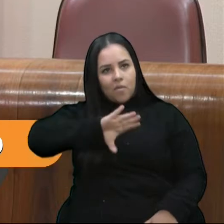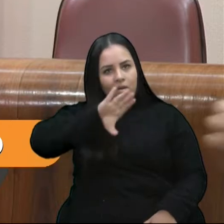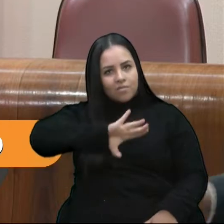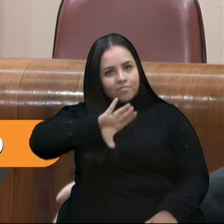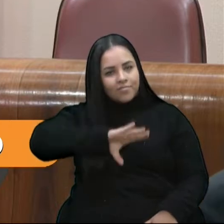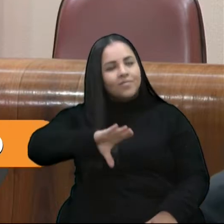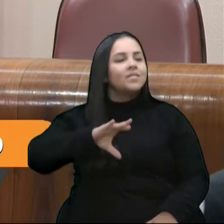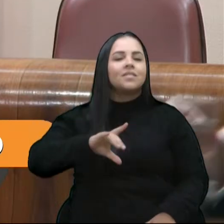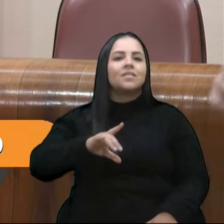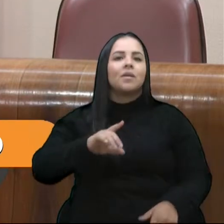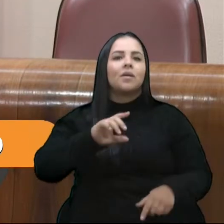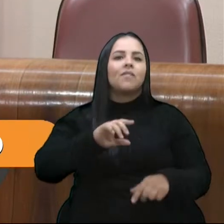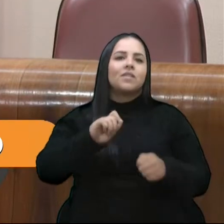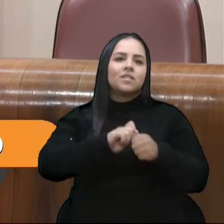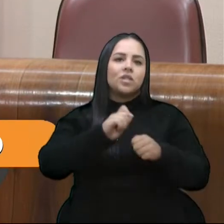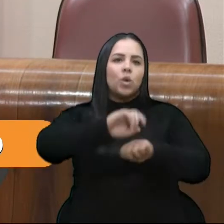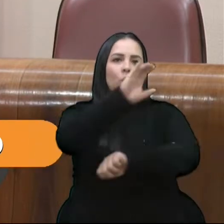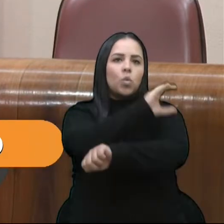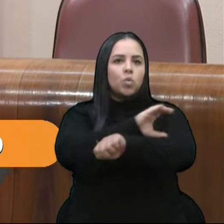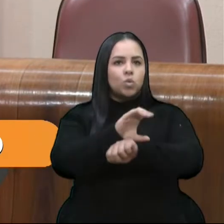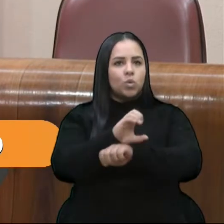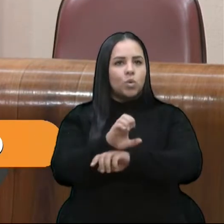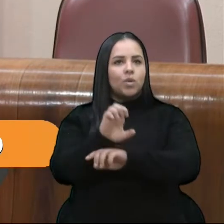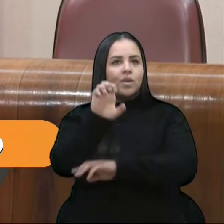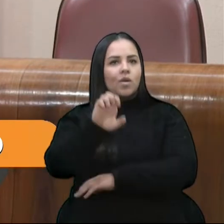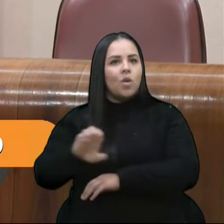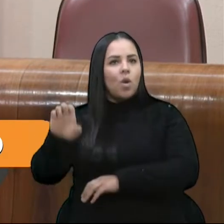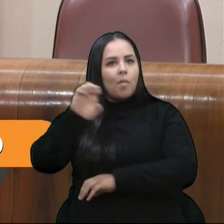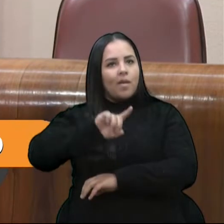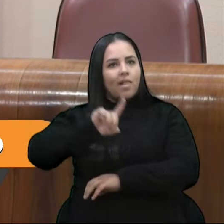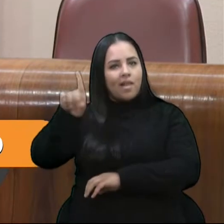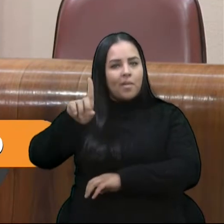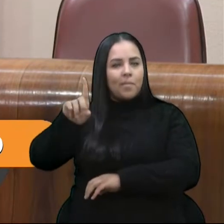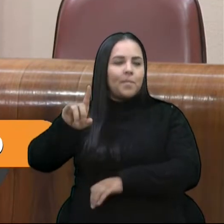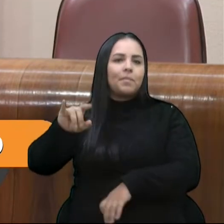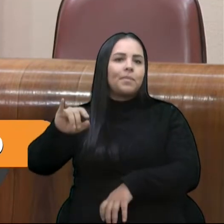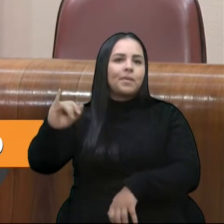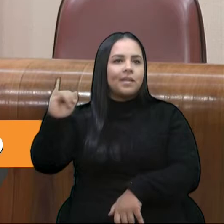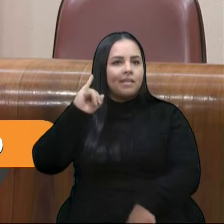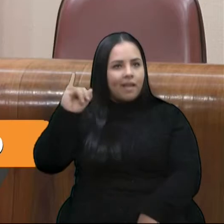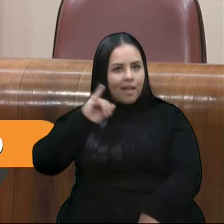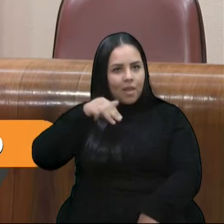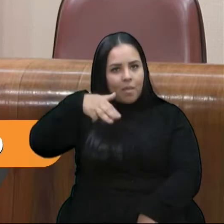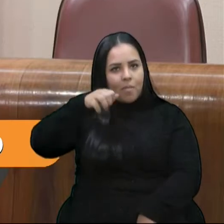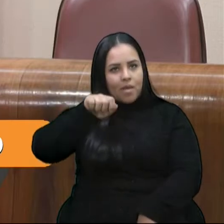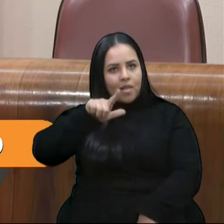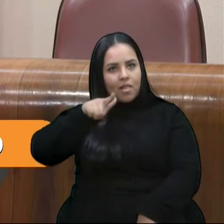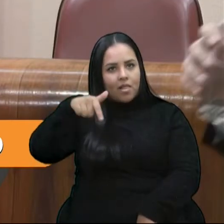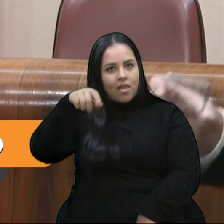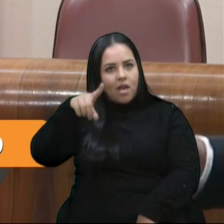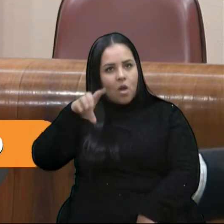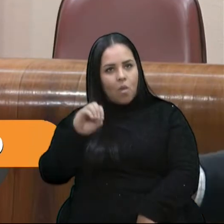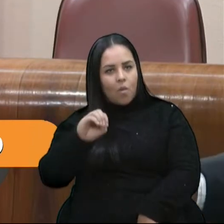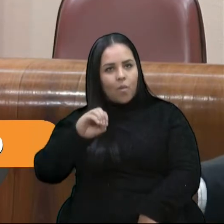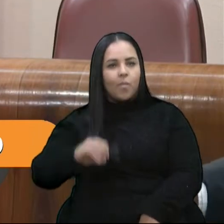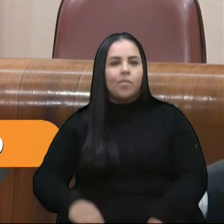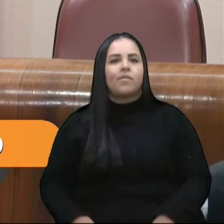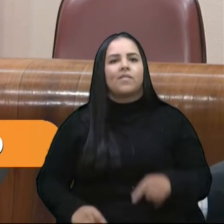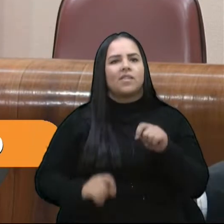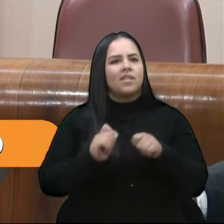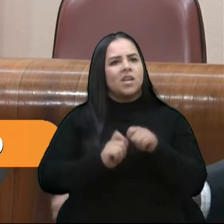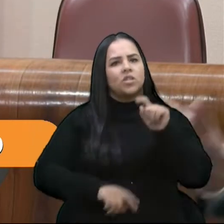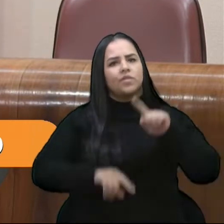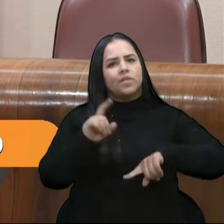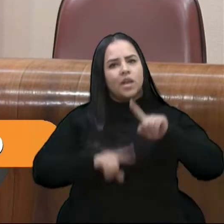na Europa Innovation Business School, em Milão, na Itália. Desempenhou atividades jornalísticas em rádio, jornal,